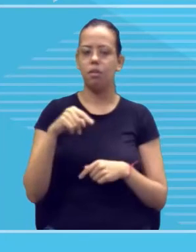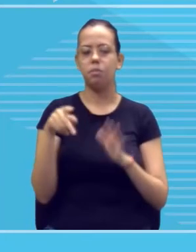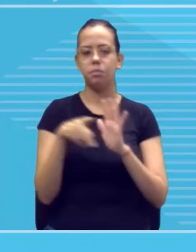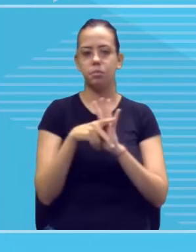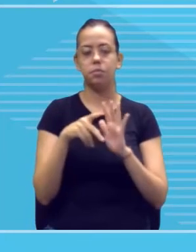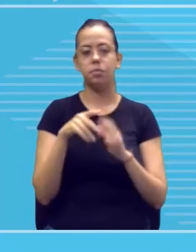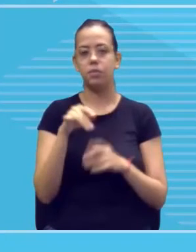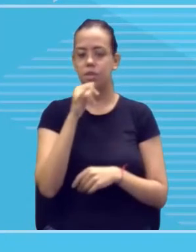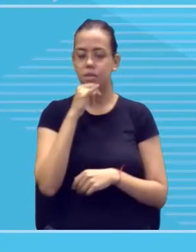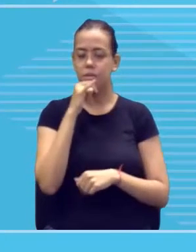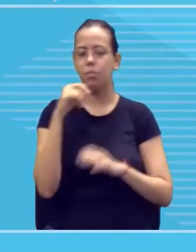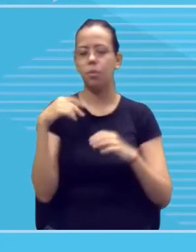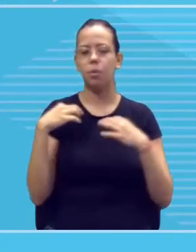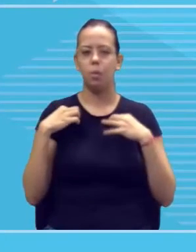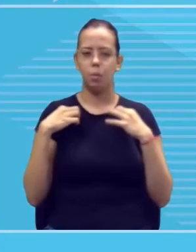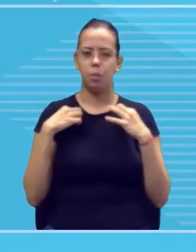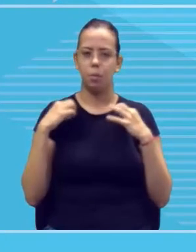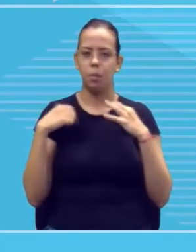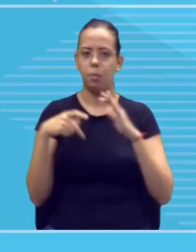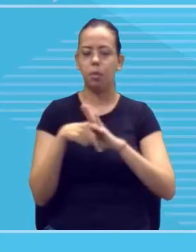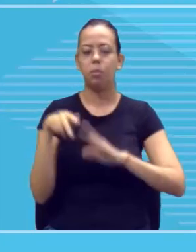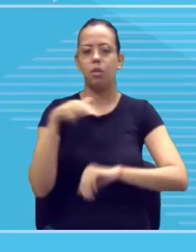para um astronauta